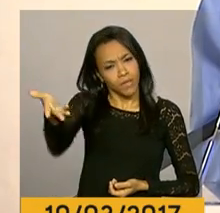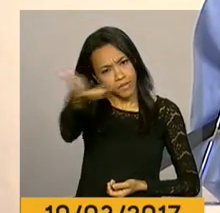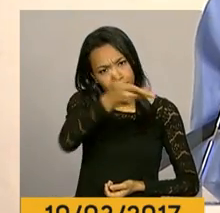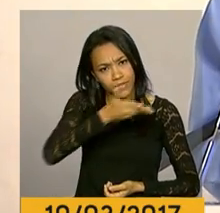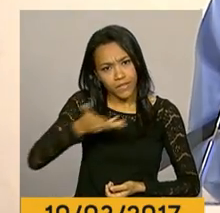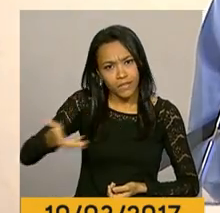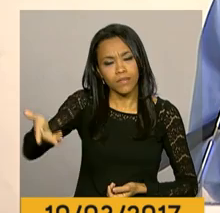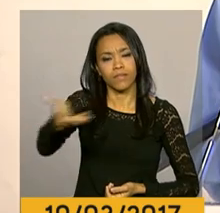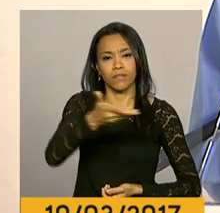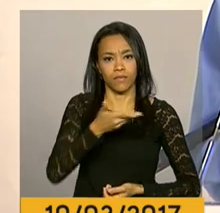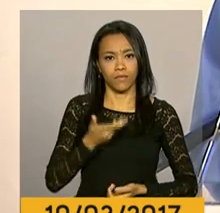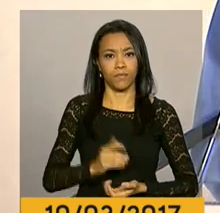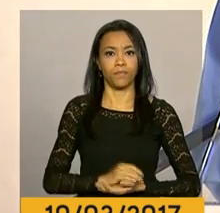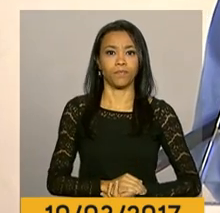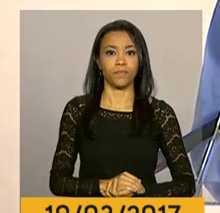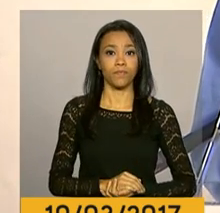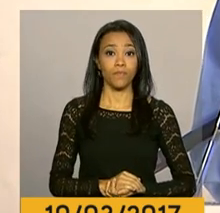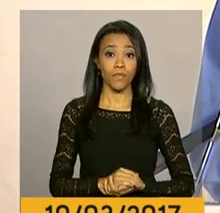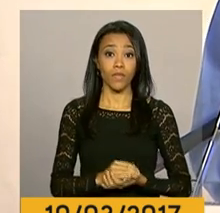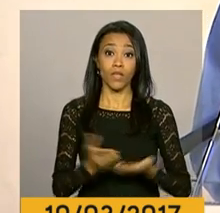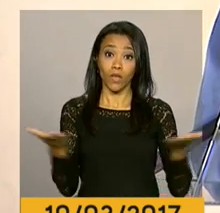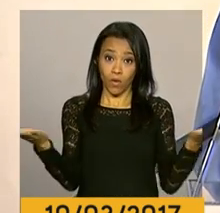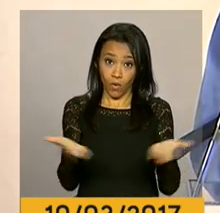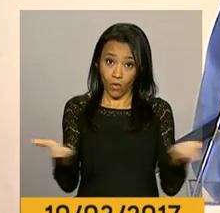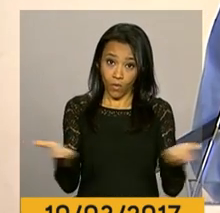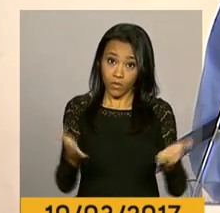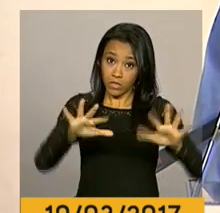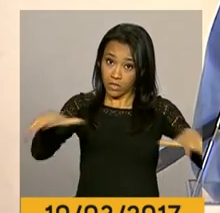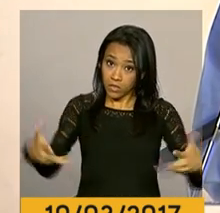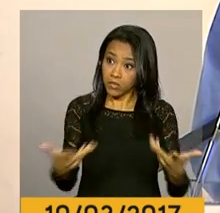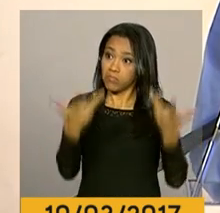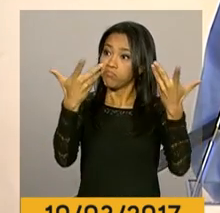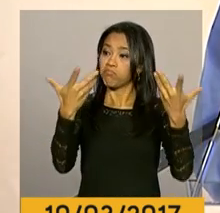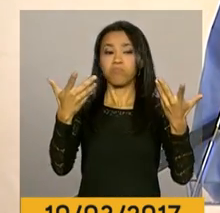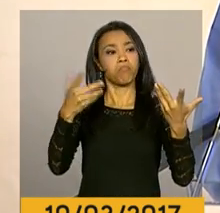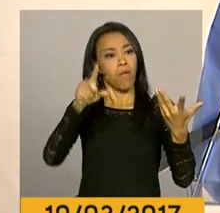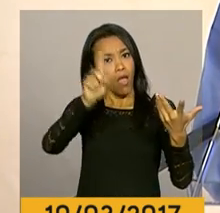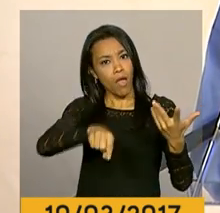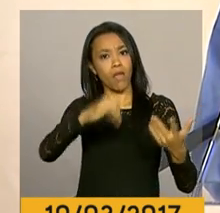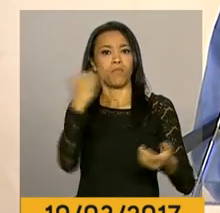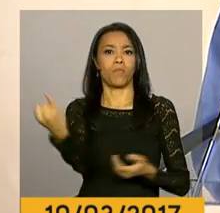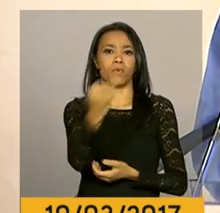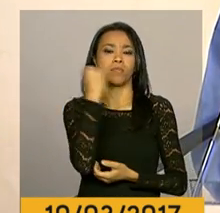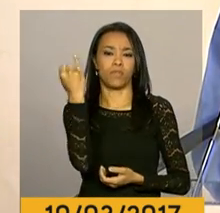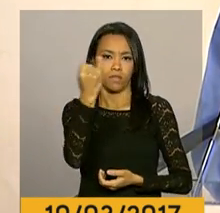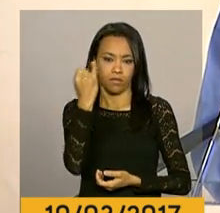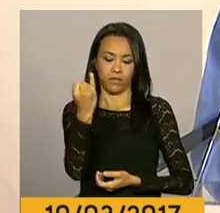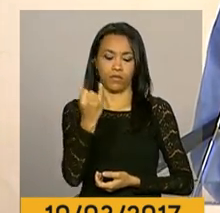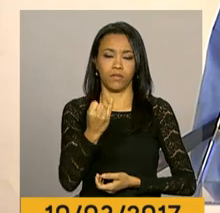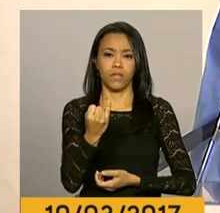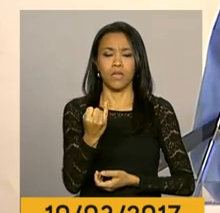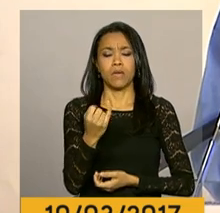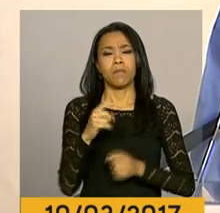vocês, que este ato é importante. Agora eu verifico que o ato de